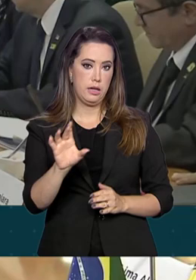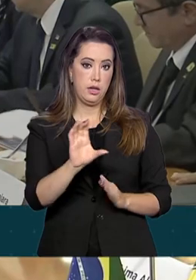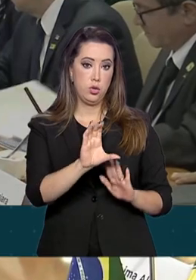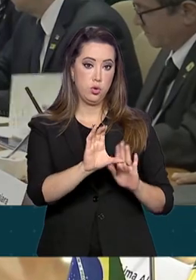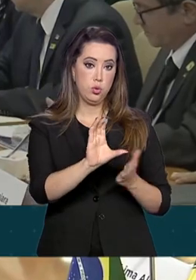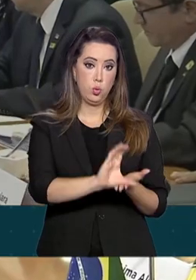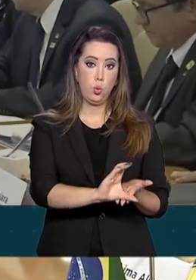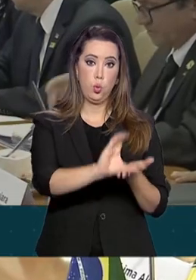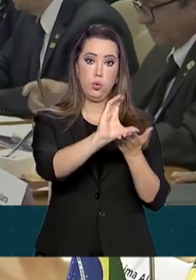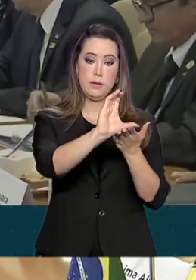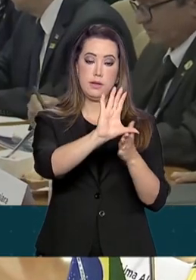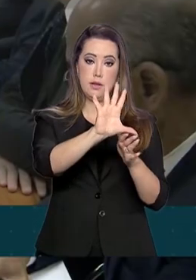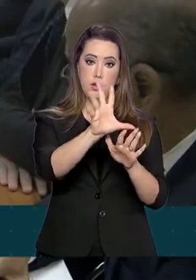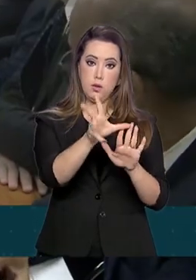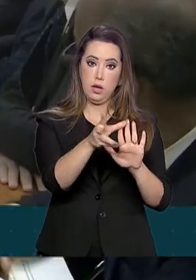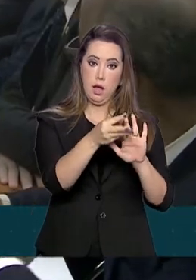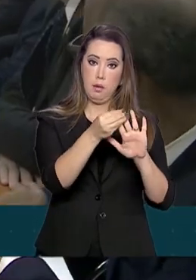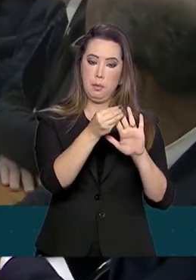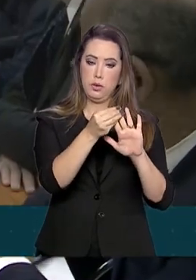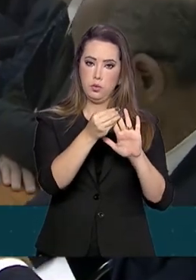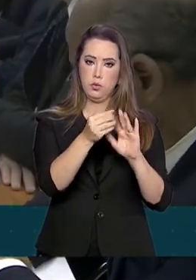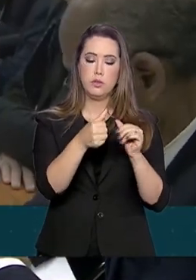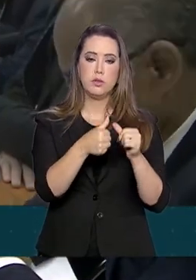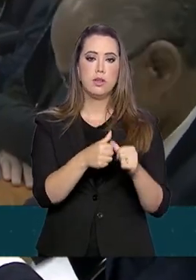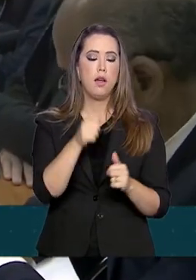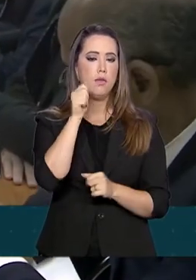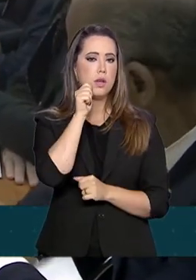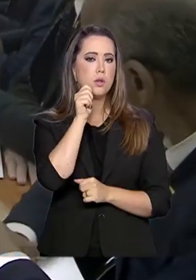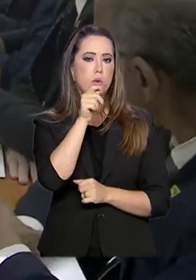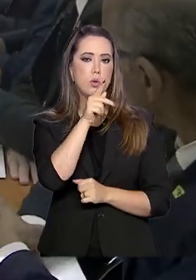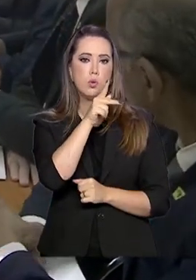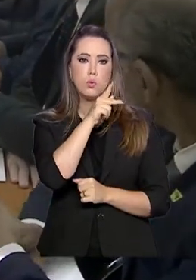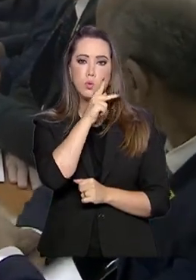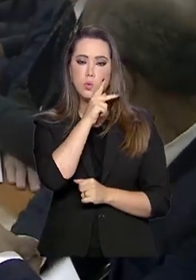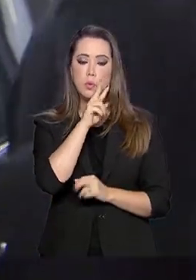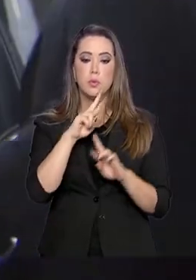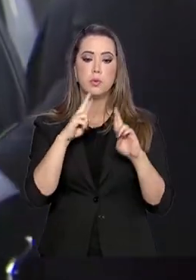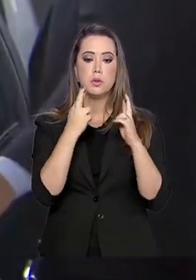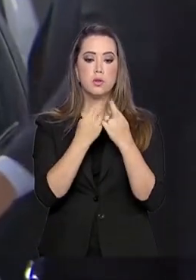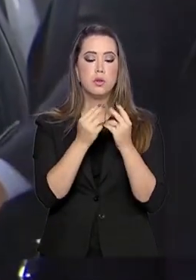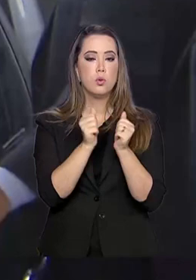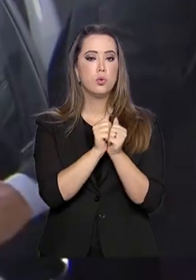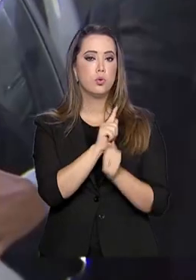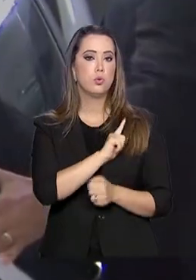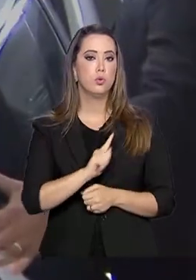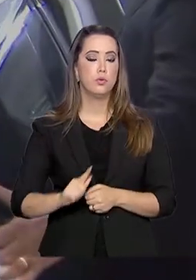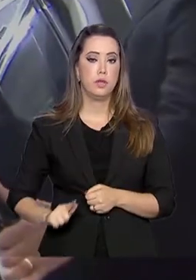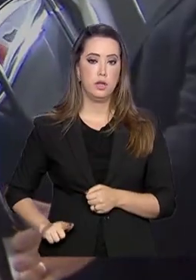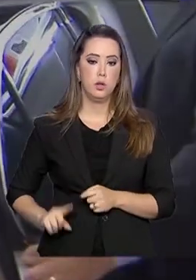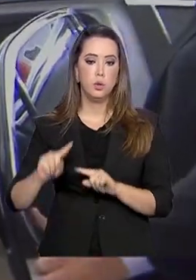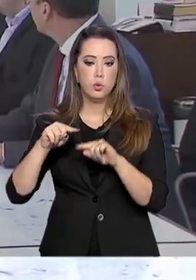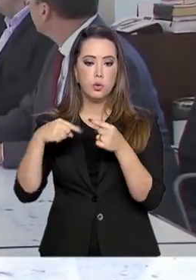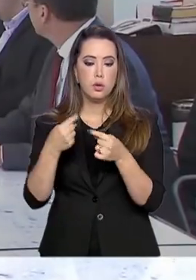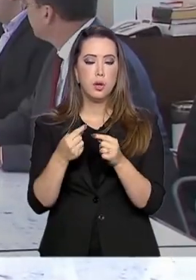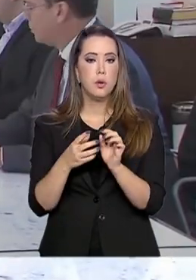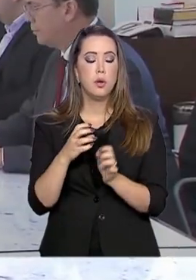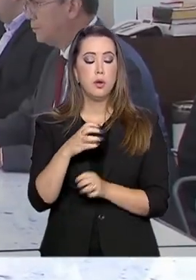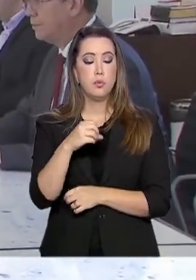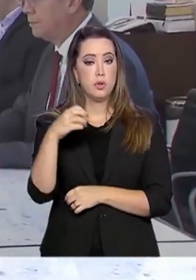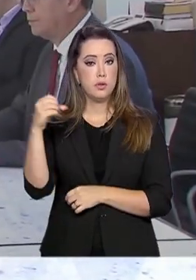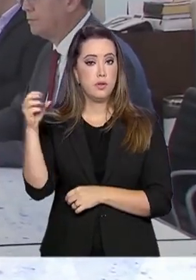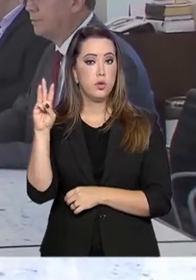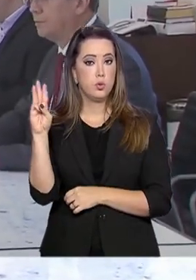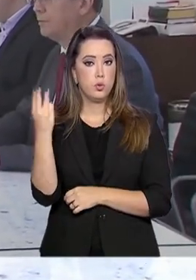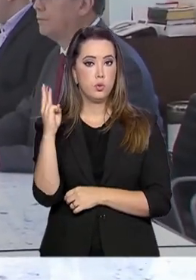Mourão, esteve no Amapá e se reuniu com o governador Valdês Góes. Depois, seguiu para o Maranhão, onde